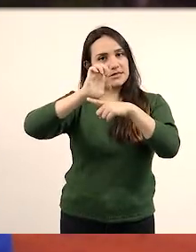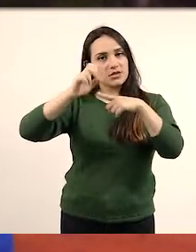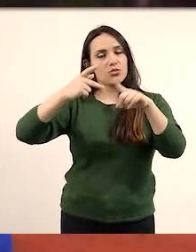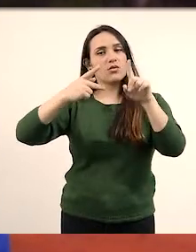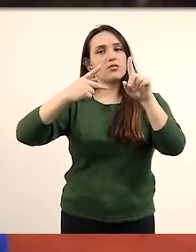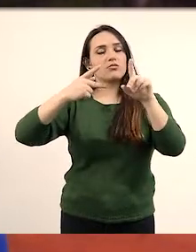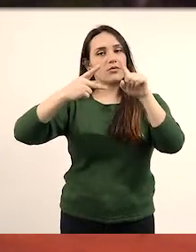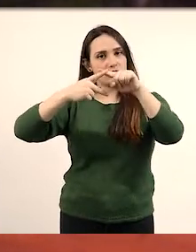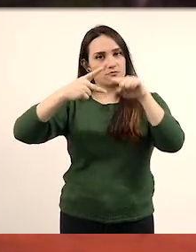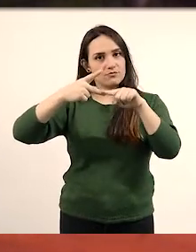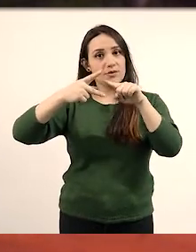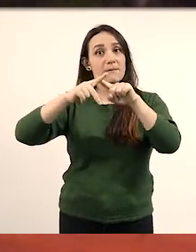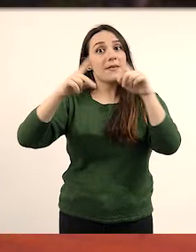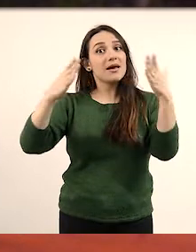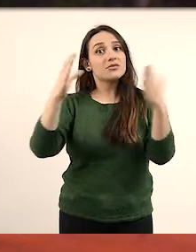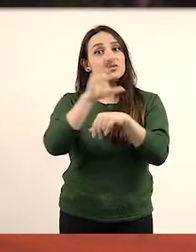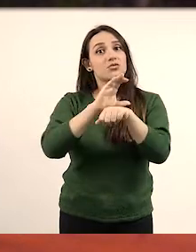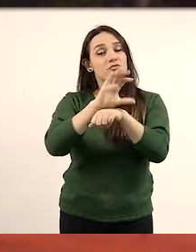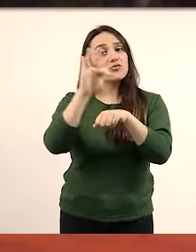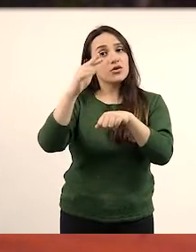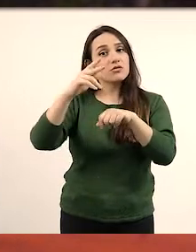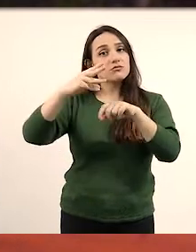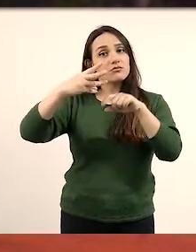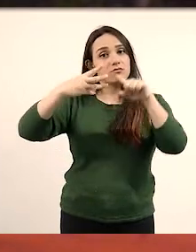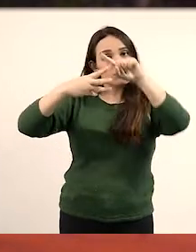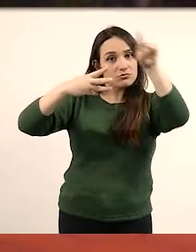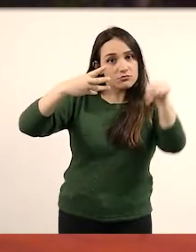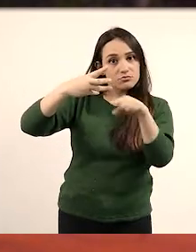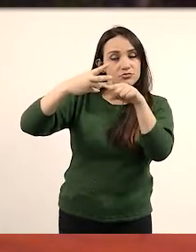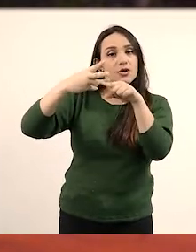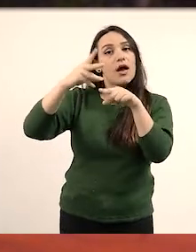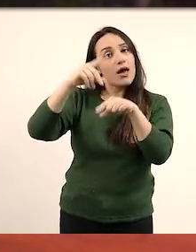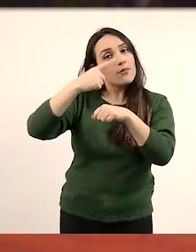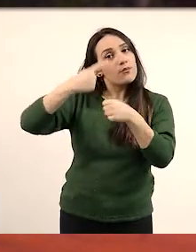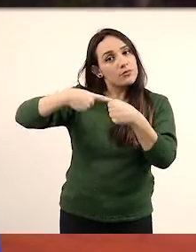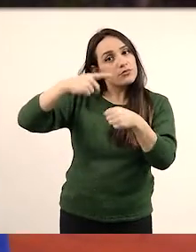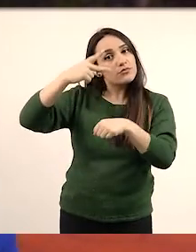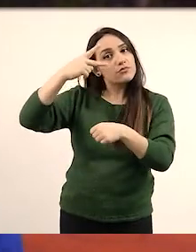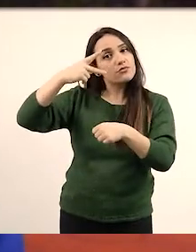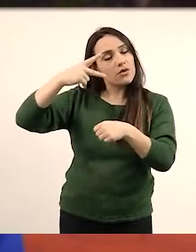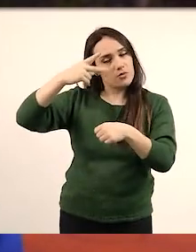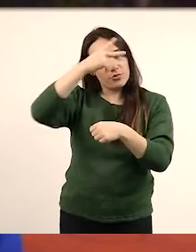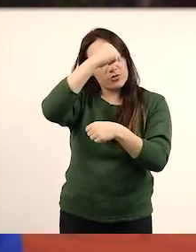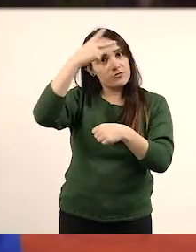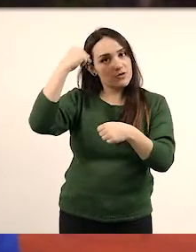de 88, introduziu os municípios e isso era uma novidade e continua sendo.